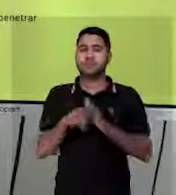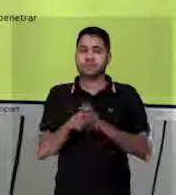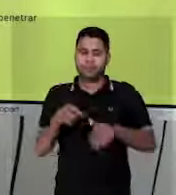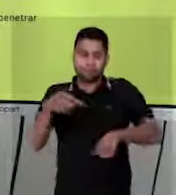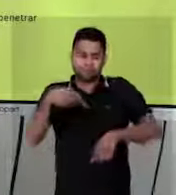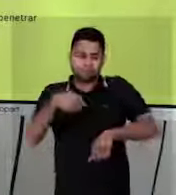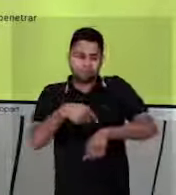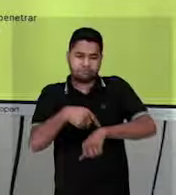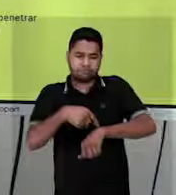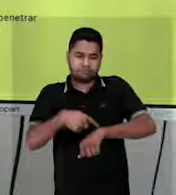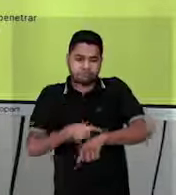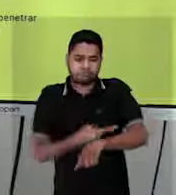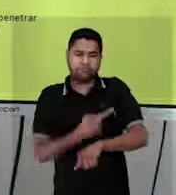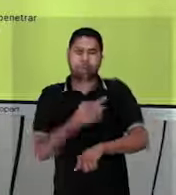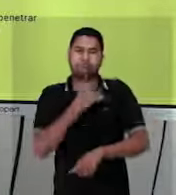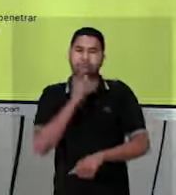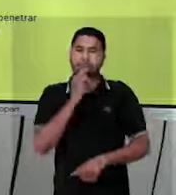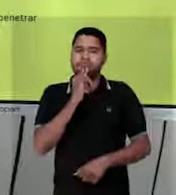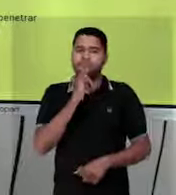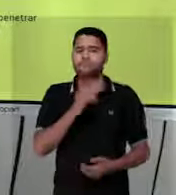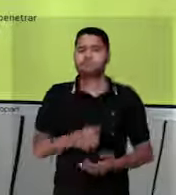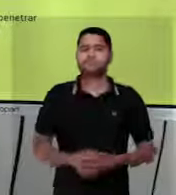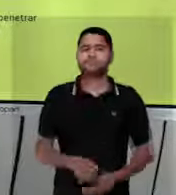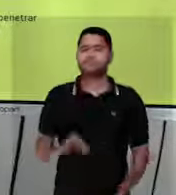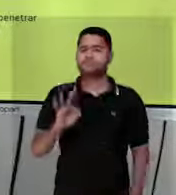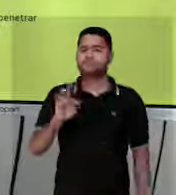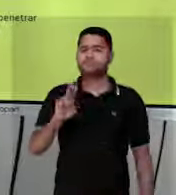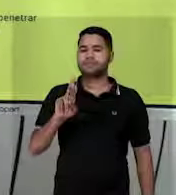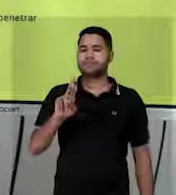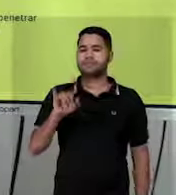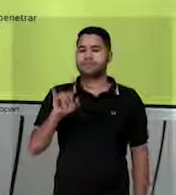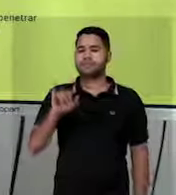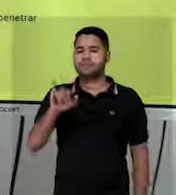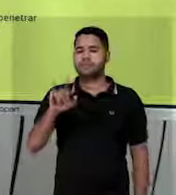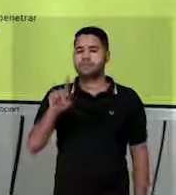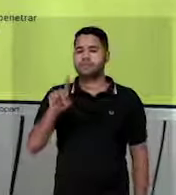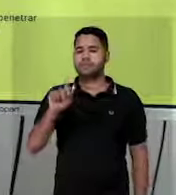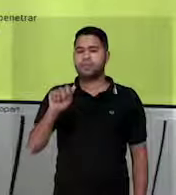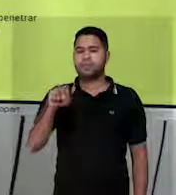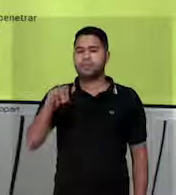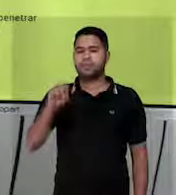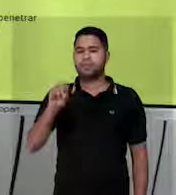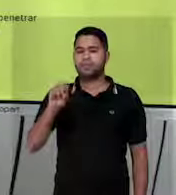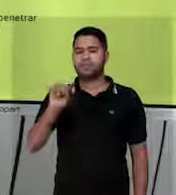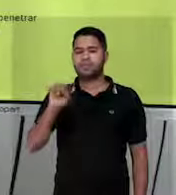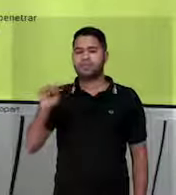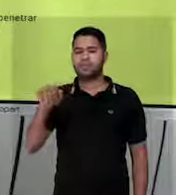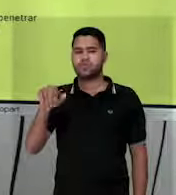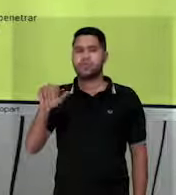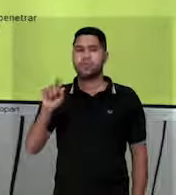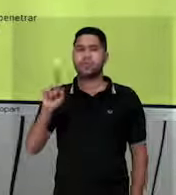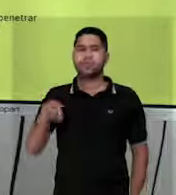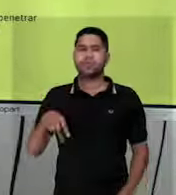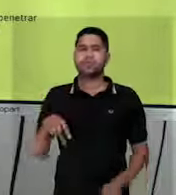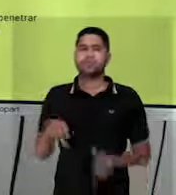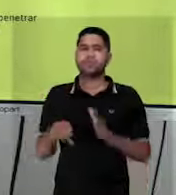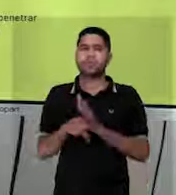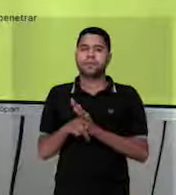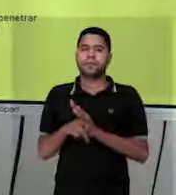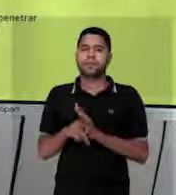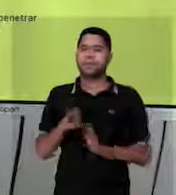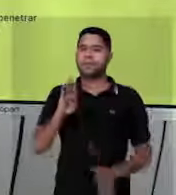organismo, como é o caso do Trypanosoma cruzi, com o barbeiro, né? E